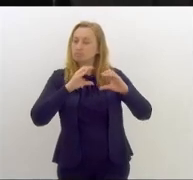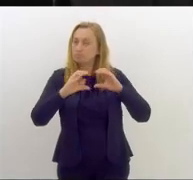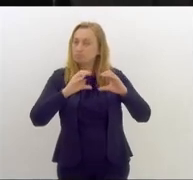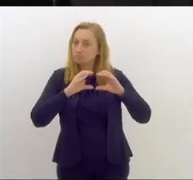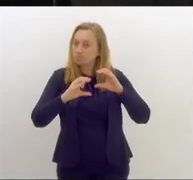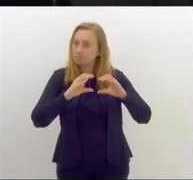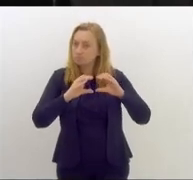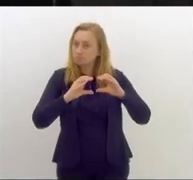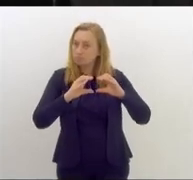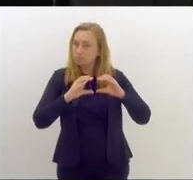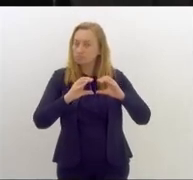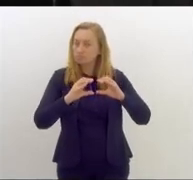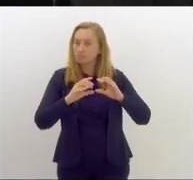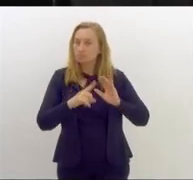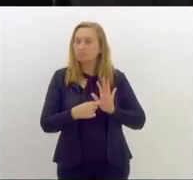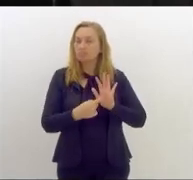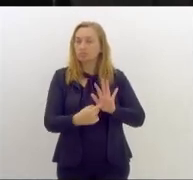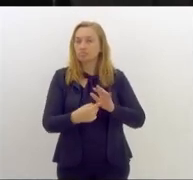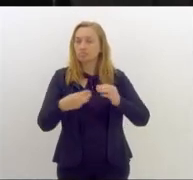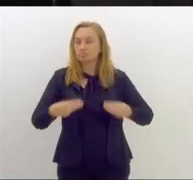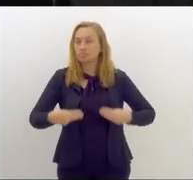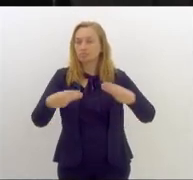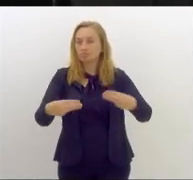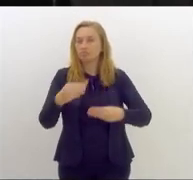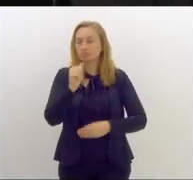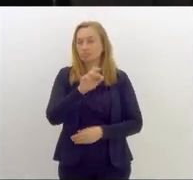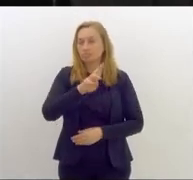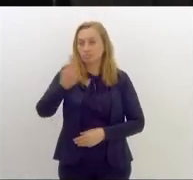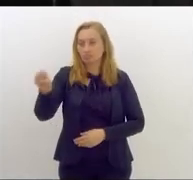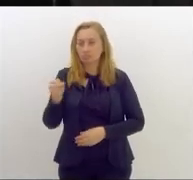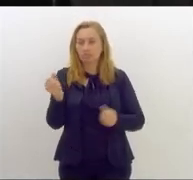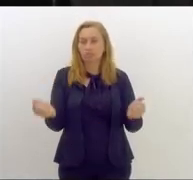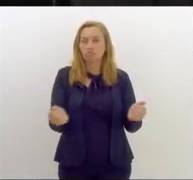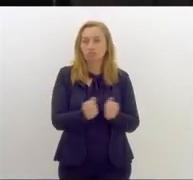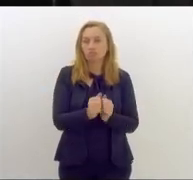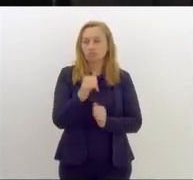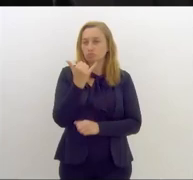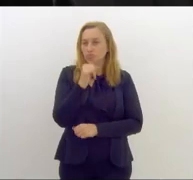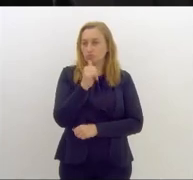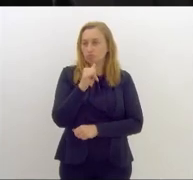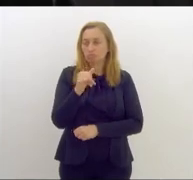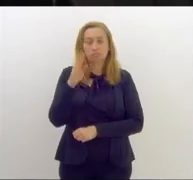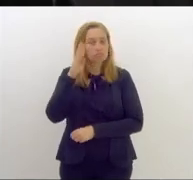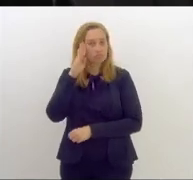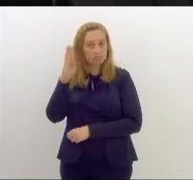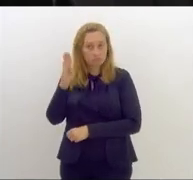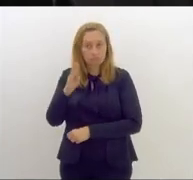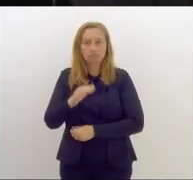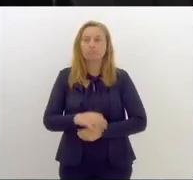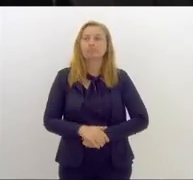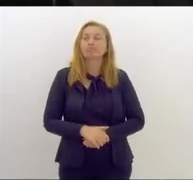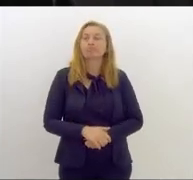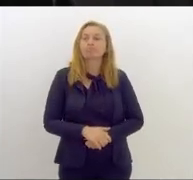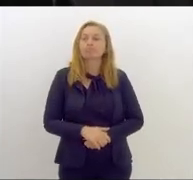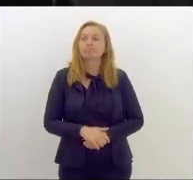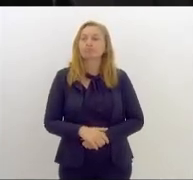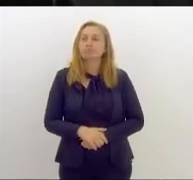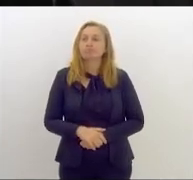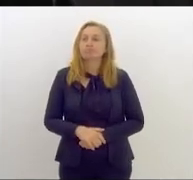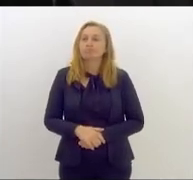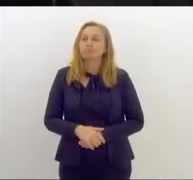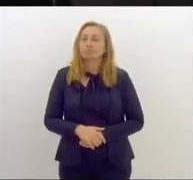considerado pelo Ministro Barroso junto com energia bem essencial e como tal